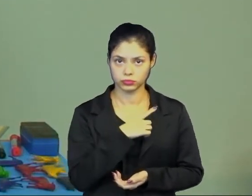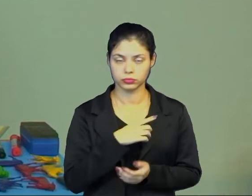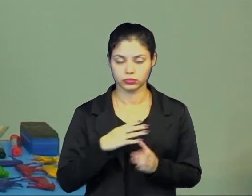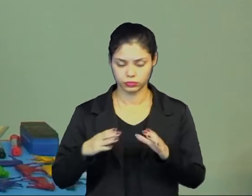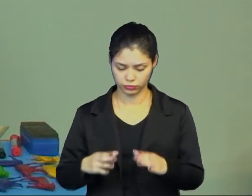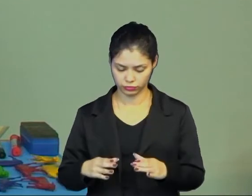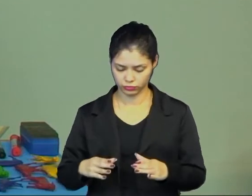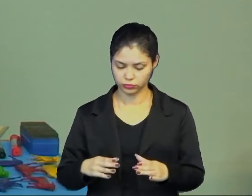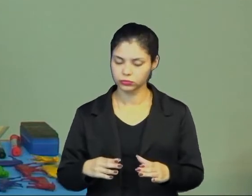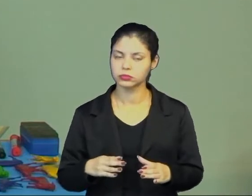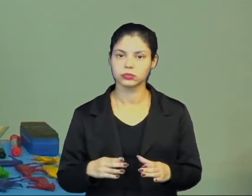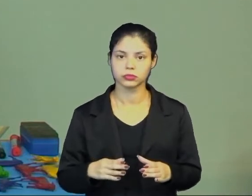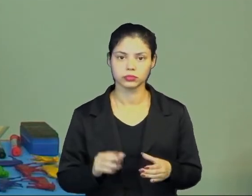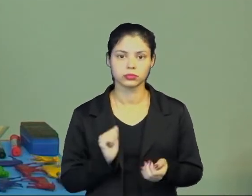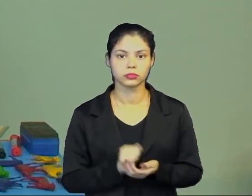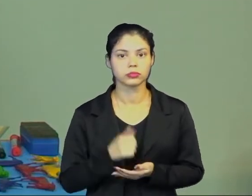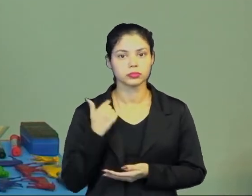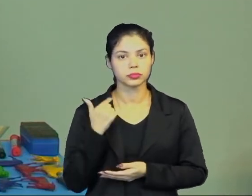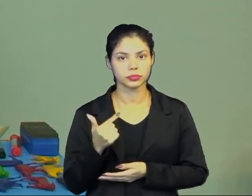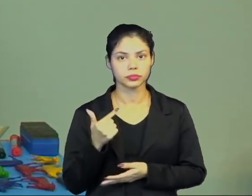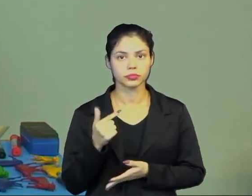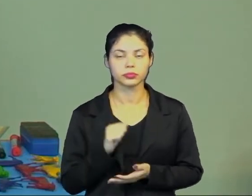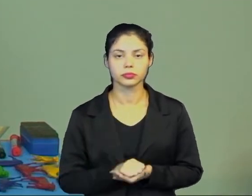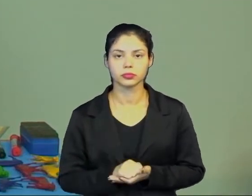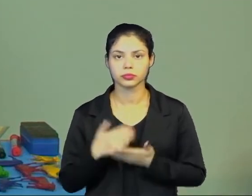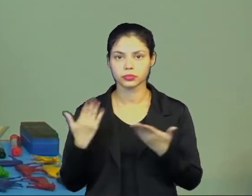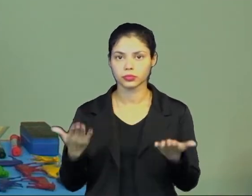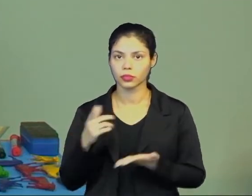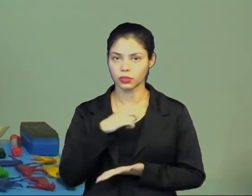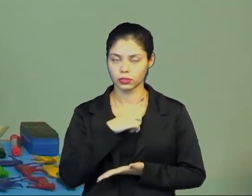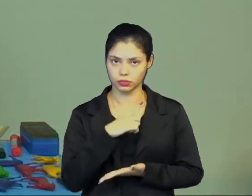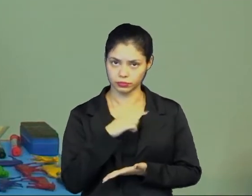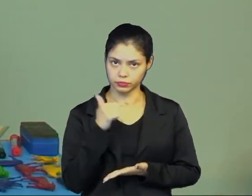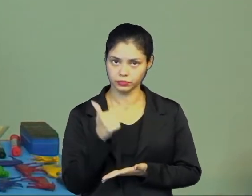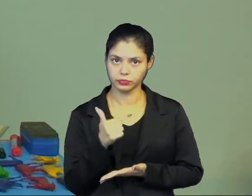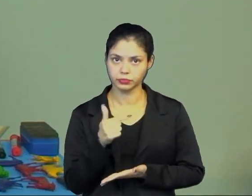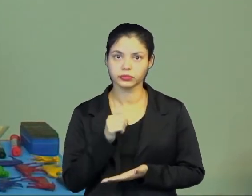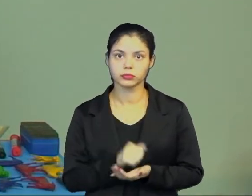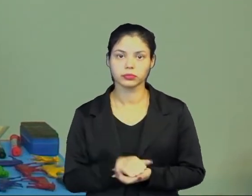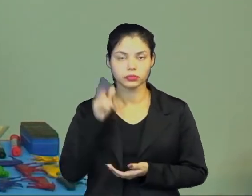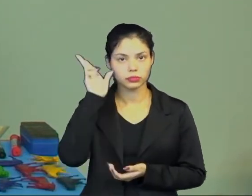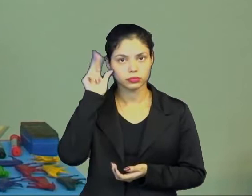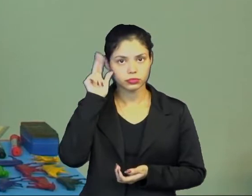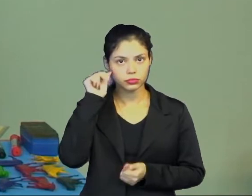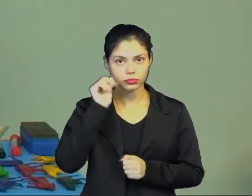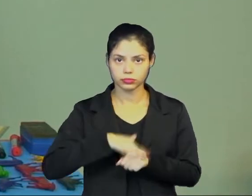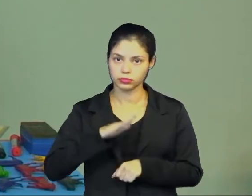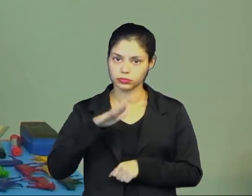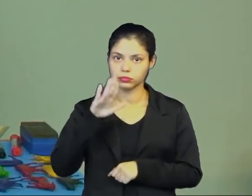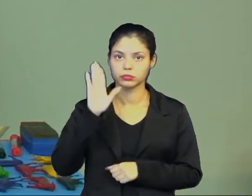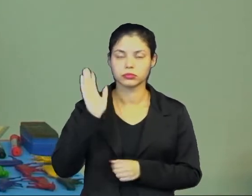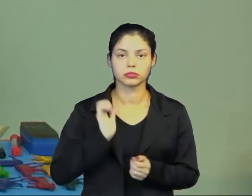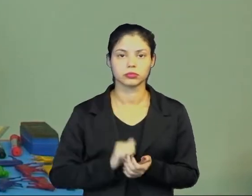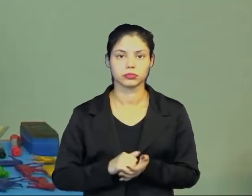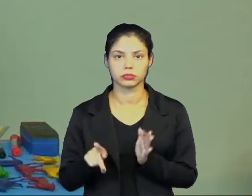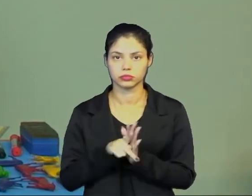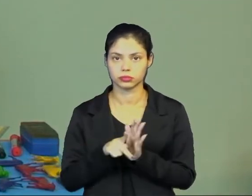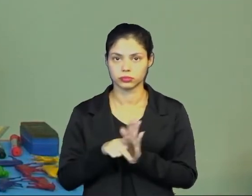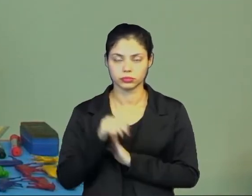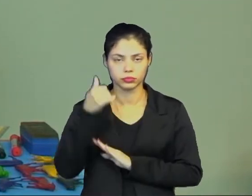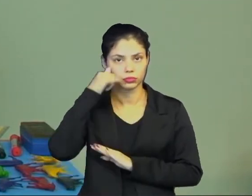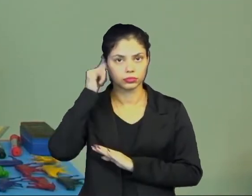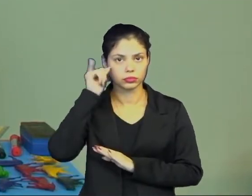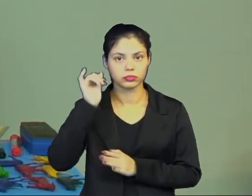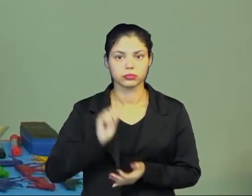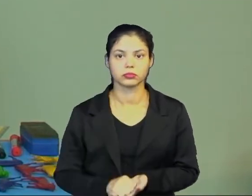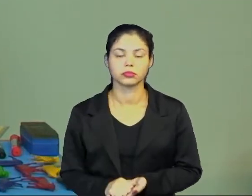potinho. Sobraram 2. Então, eu tenho 2 cavalos a mais que